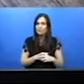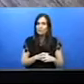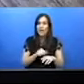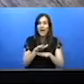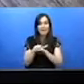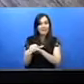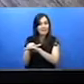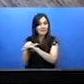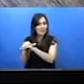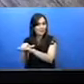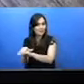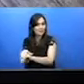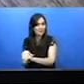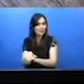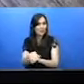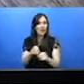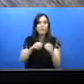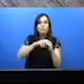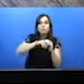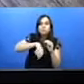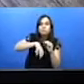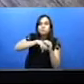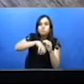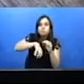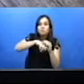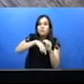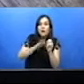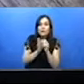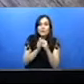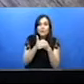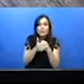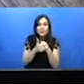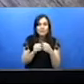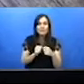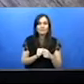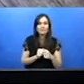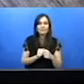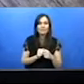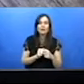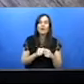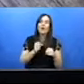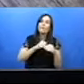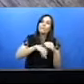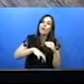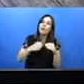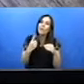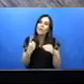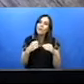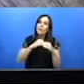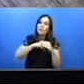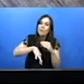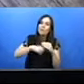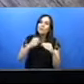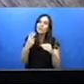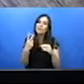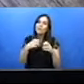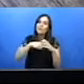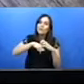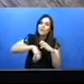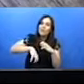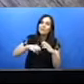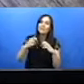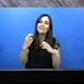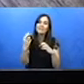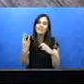tartaruga lá na praia bota os ovos escondidinhos. Bota 1, bota 2, bota 3,